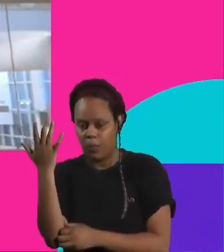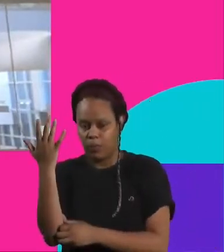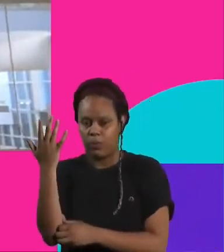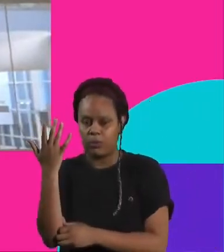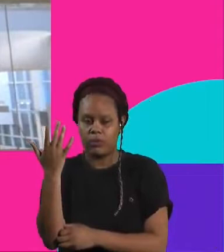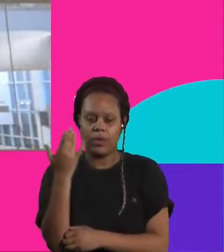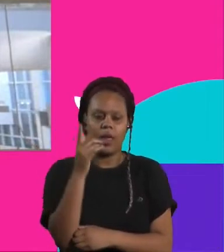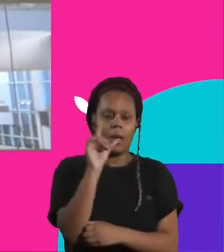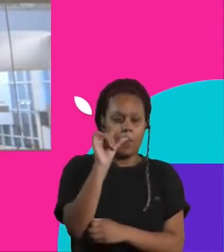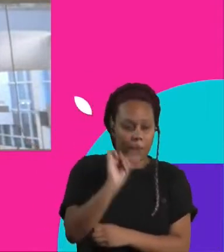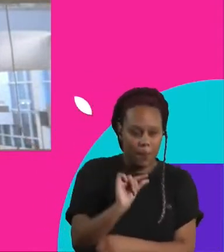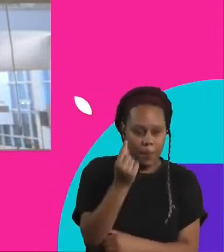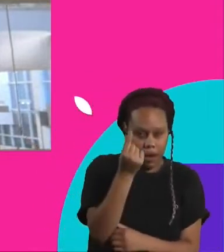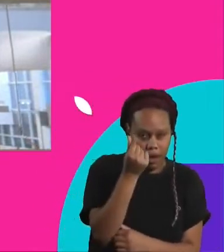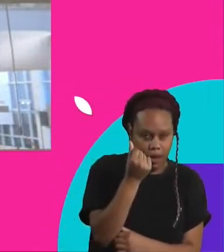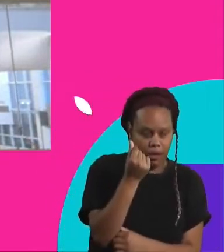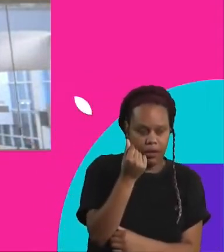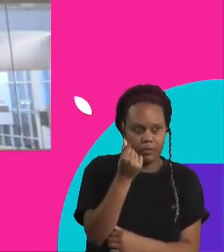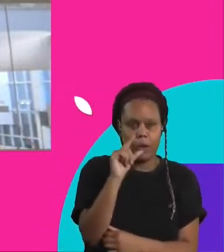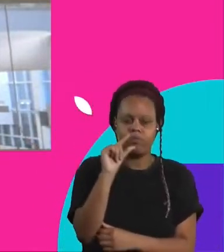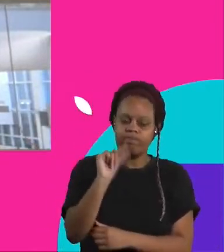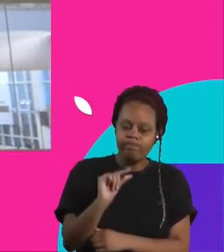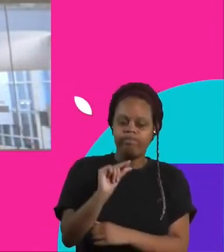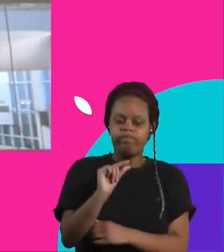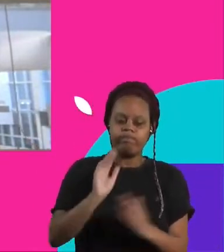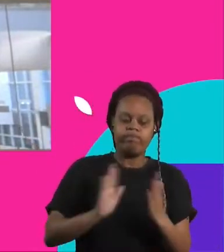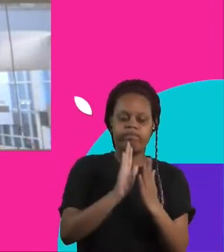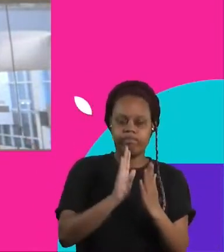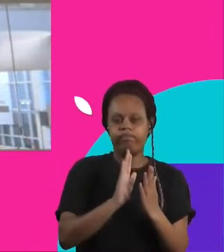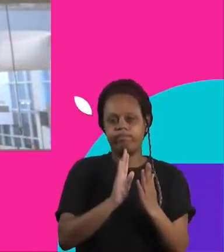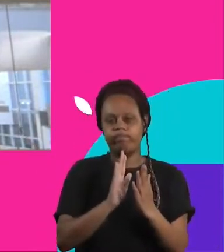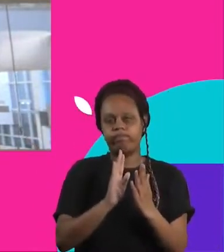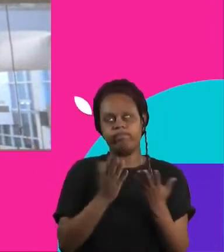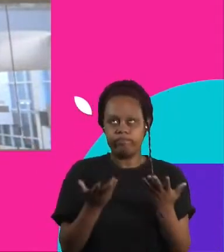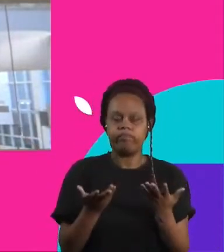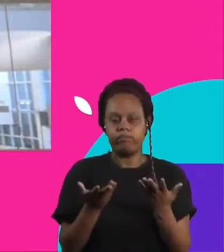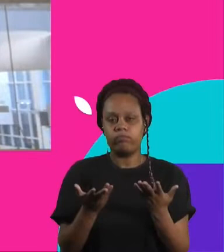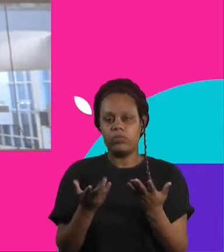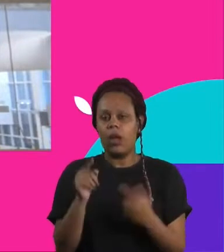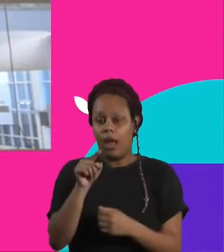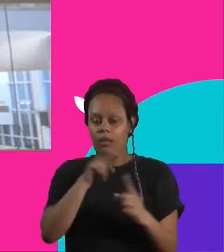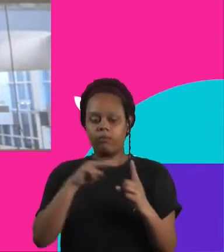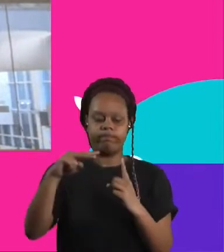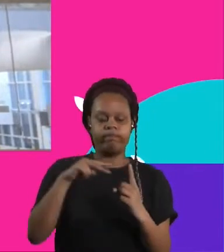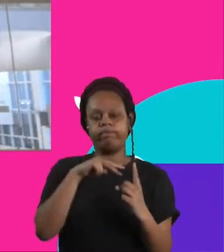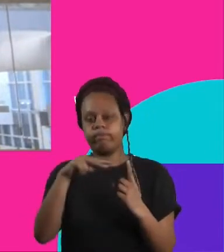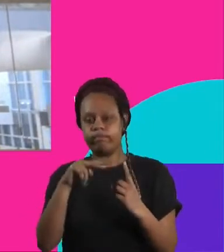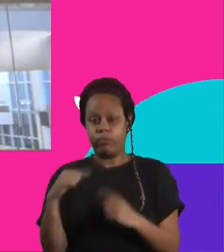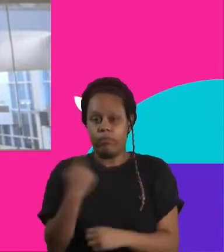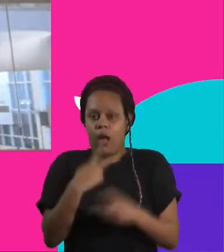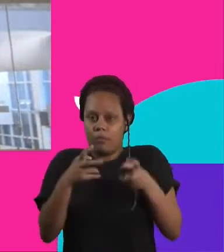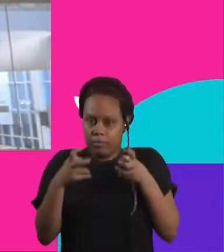maior impacto social possível. Então, esse é o nosso olhar, é isso que a gente tem observado, tanto nos